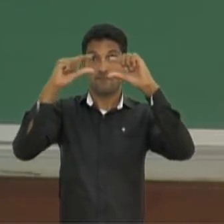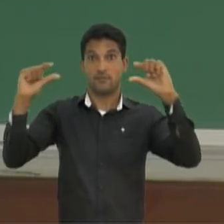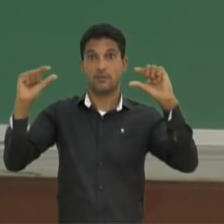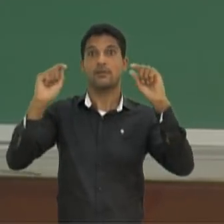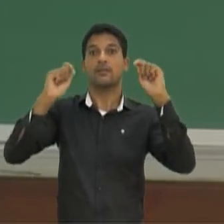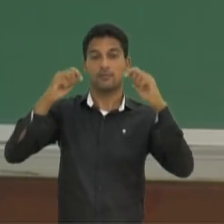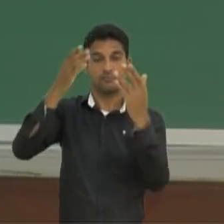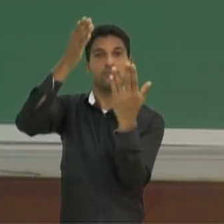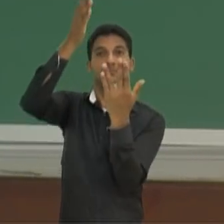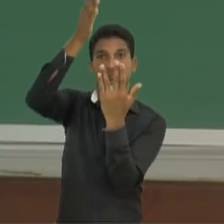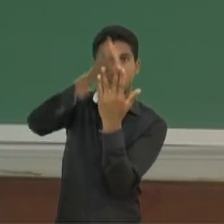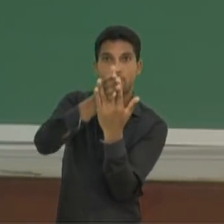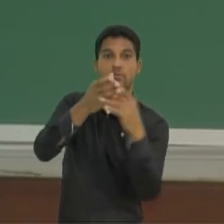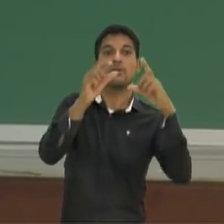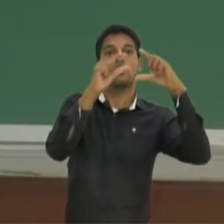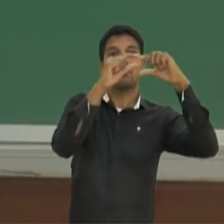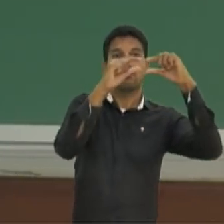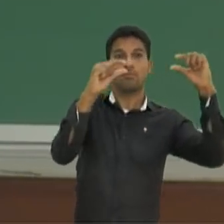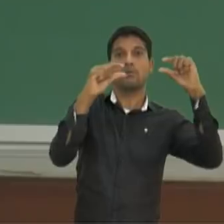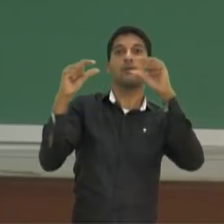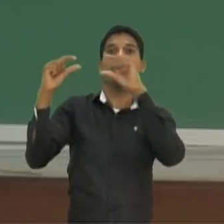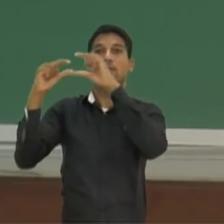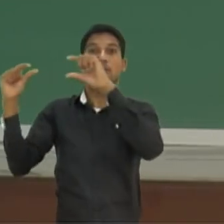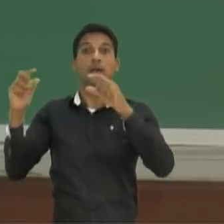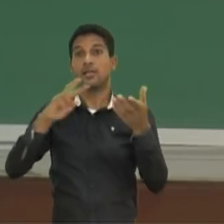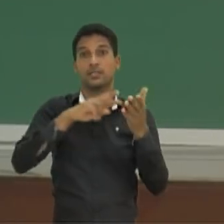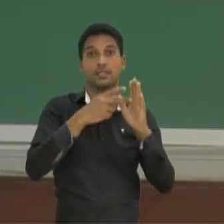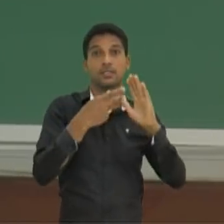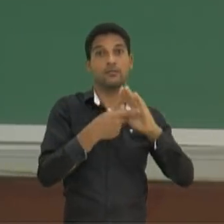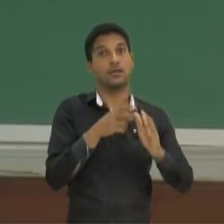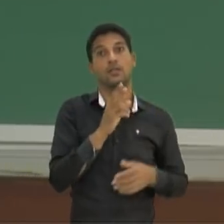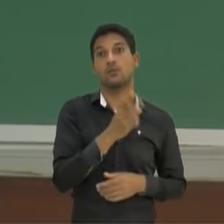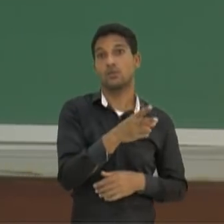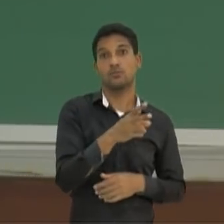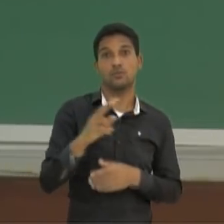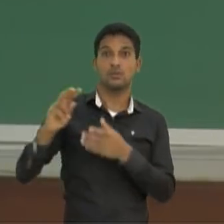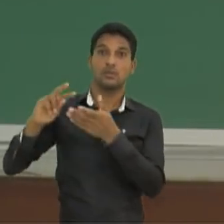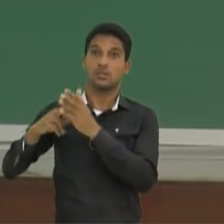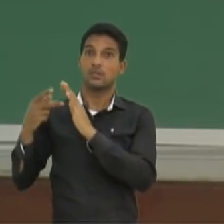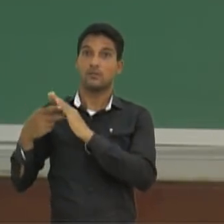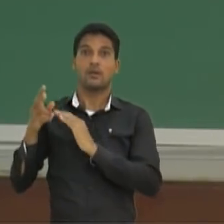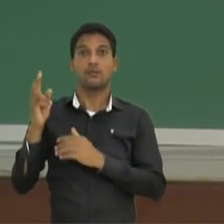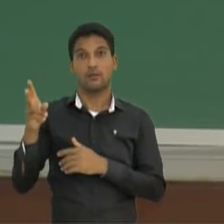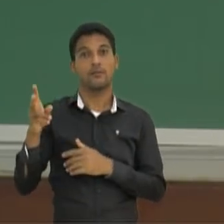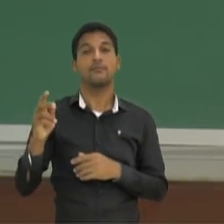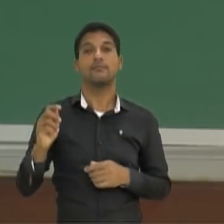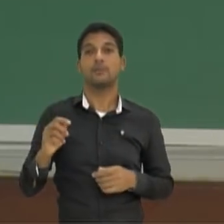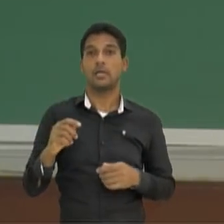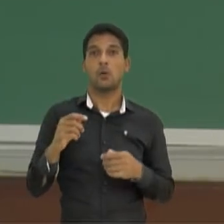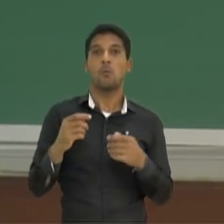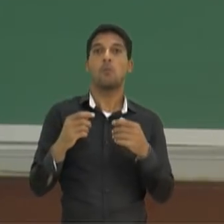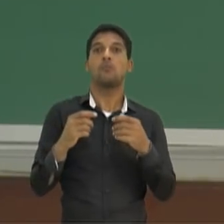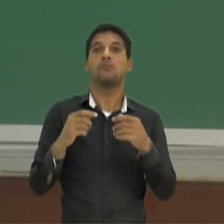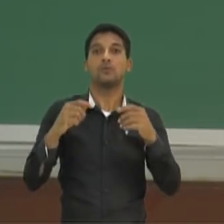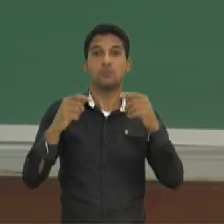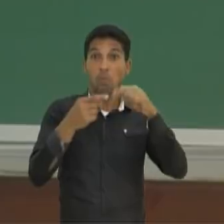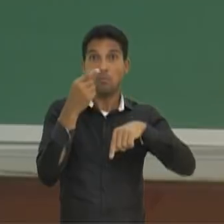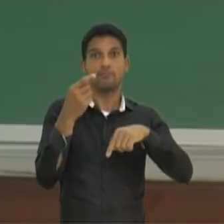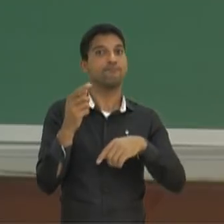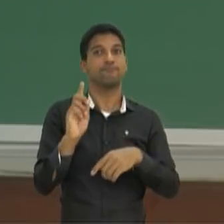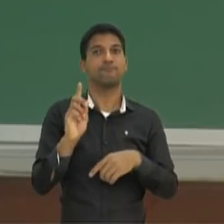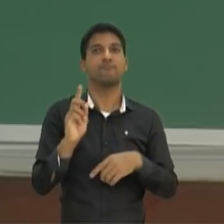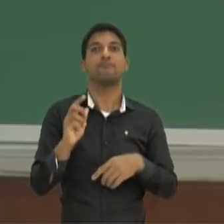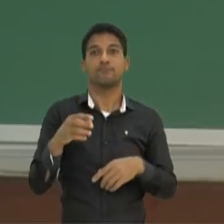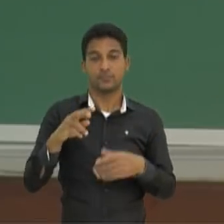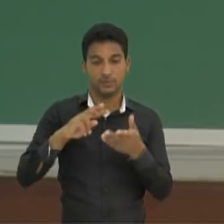Se eu disser nós lemos, todo mundo entendeu. Se eu disser nós fazemos os exercícios, também todo mundo vai entender, ok? Agora aqui, vocês se